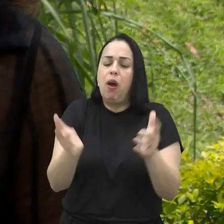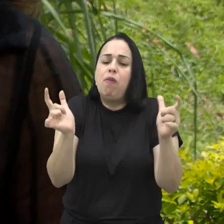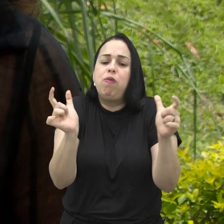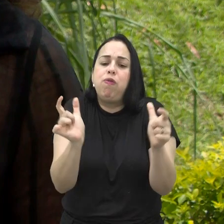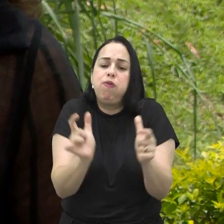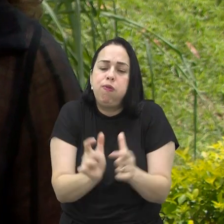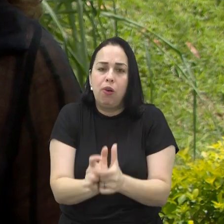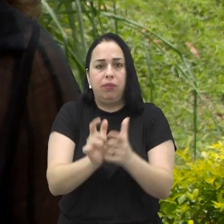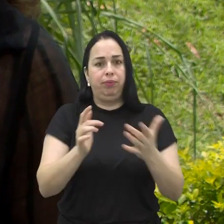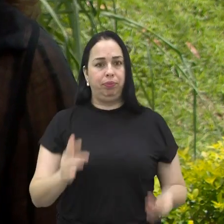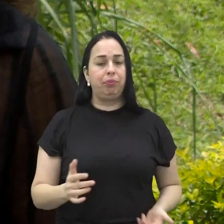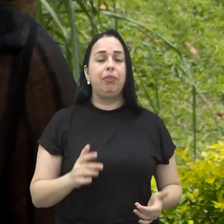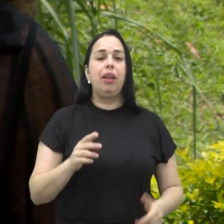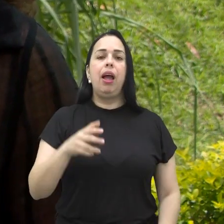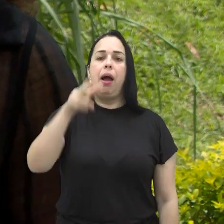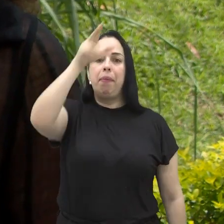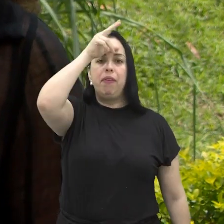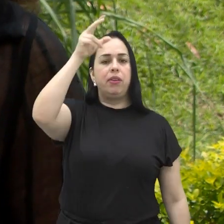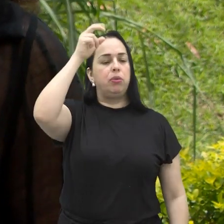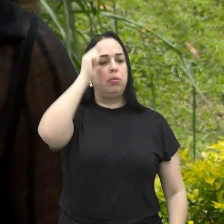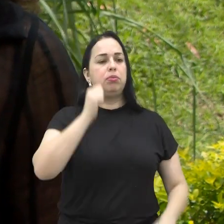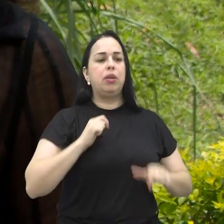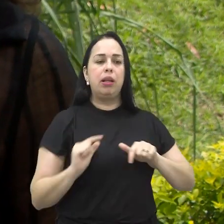atue no momento preventivo